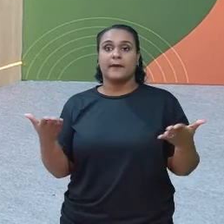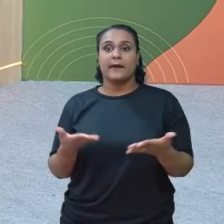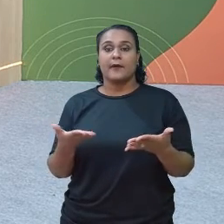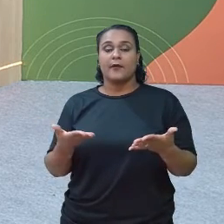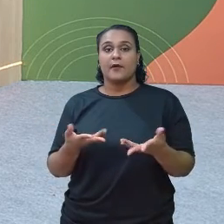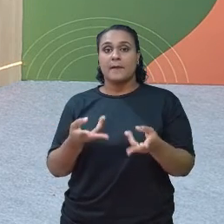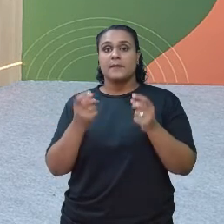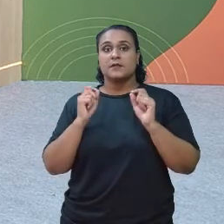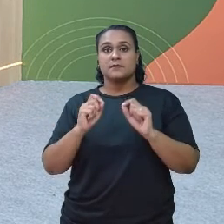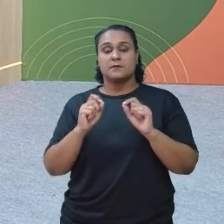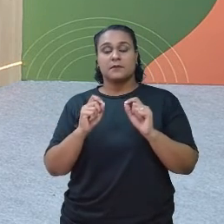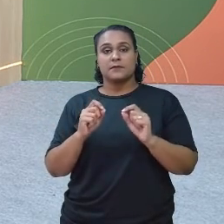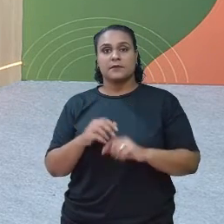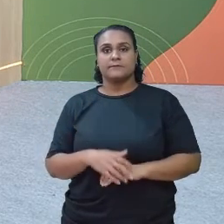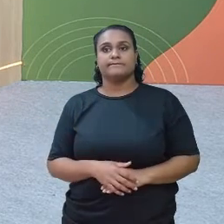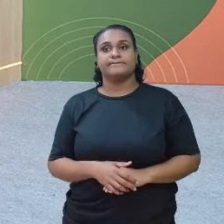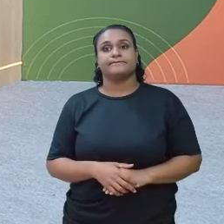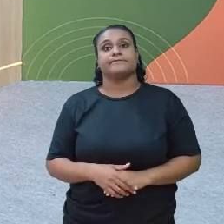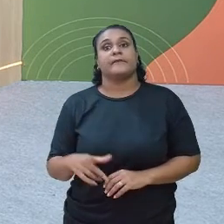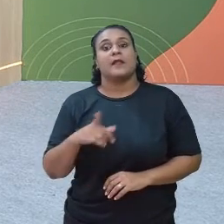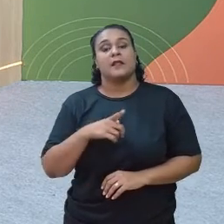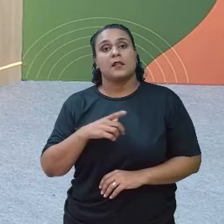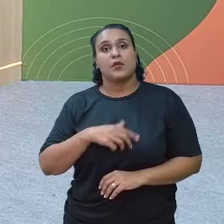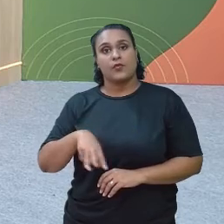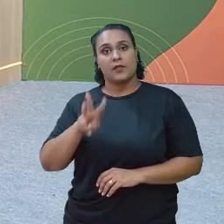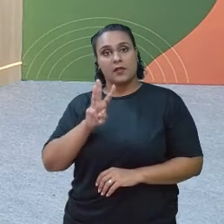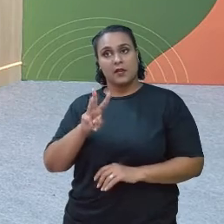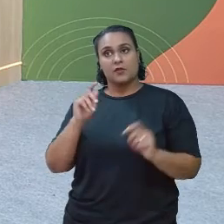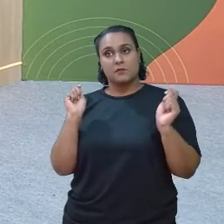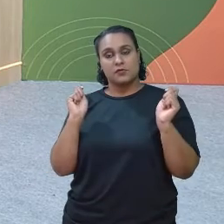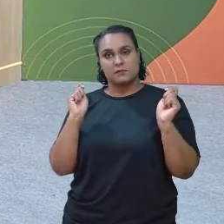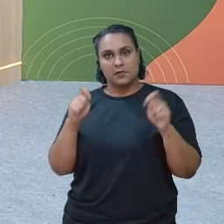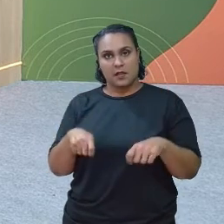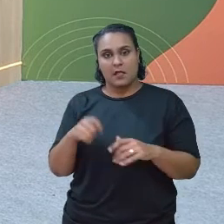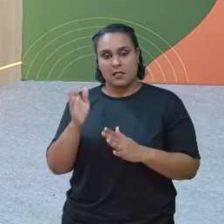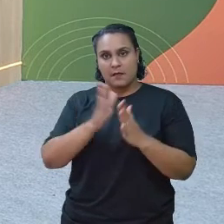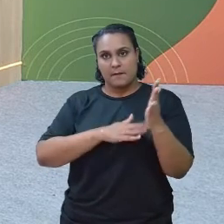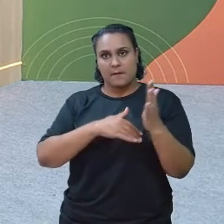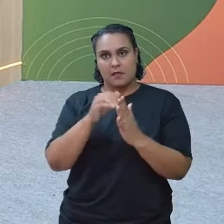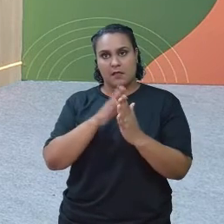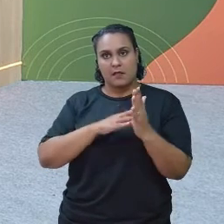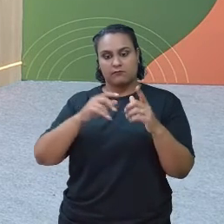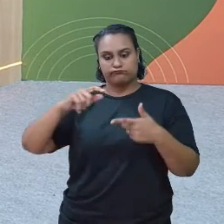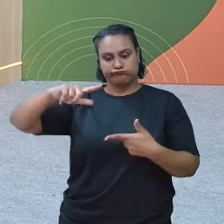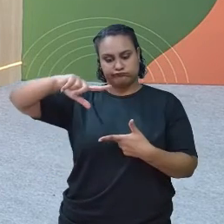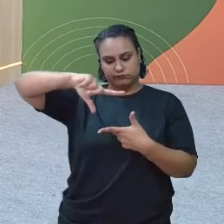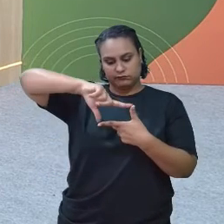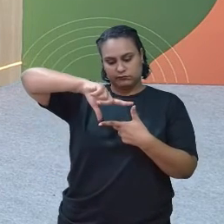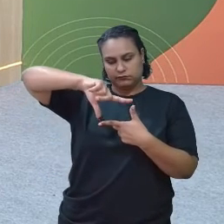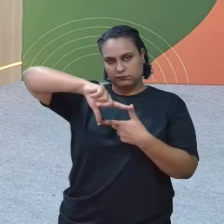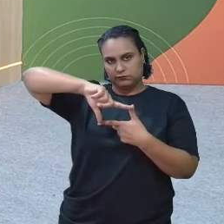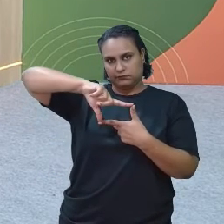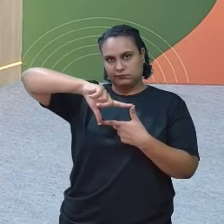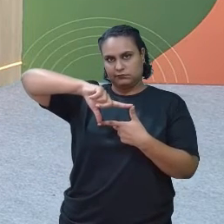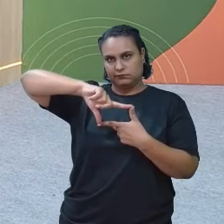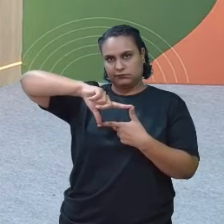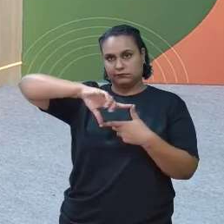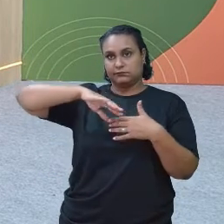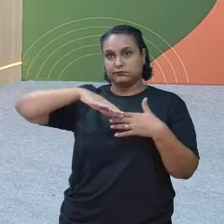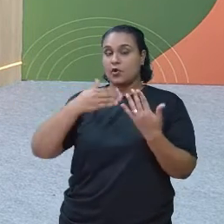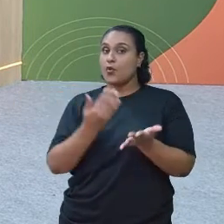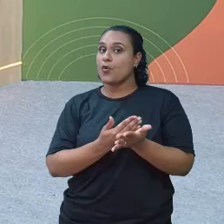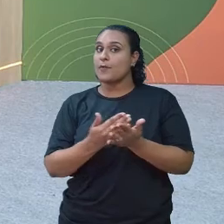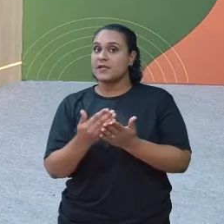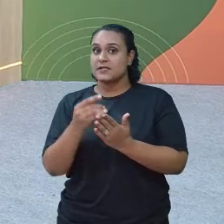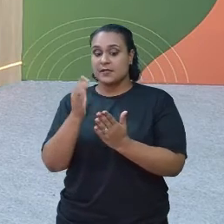é o seguinte, se eu tenho 3 maneiras de pintar essa região retangular, de modo que eu